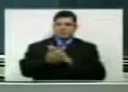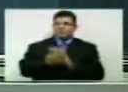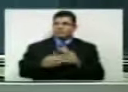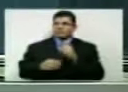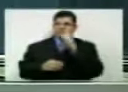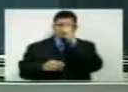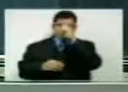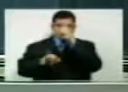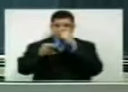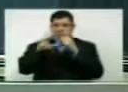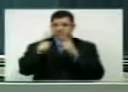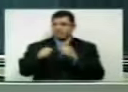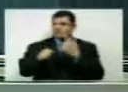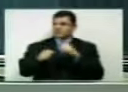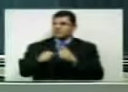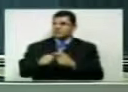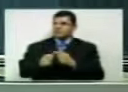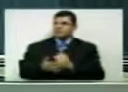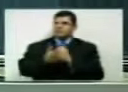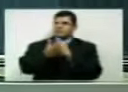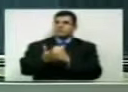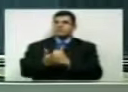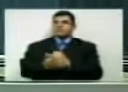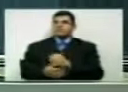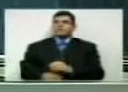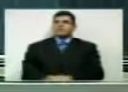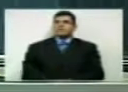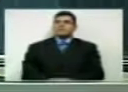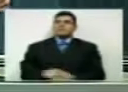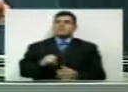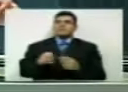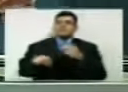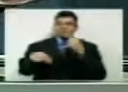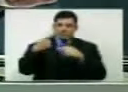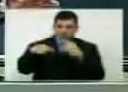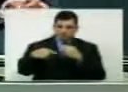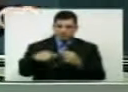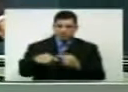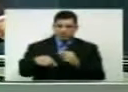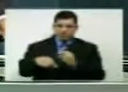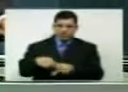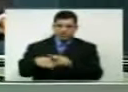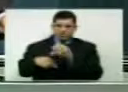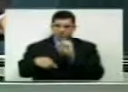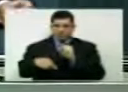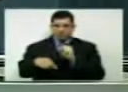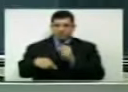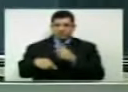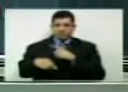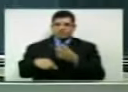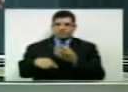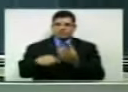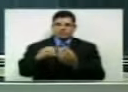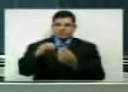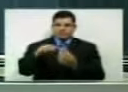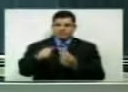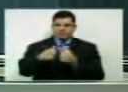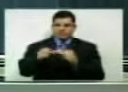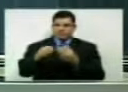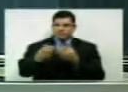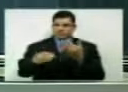lá no João Lúcio, não conseguiu ser atendido. São depoimentos reiterados de que o SECOM